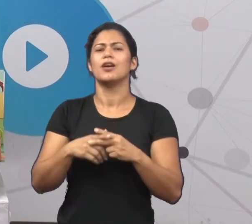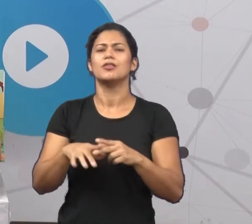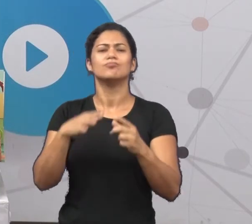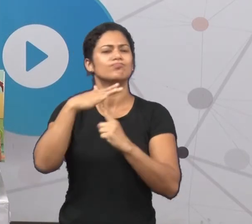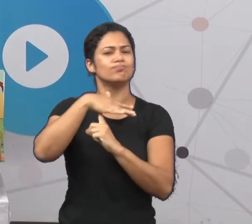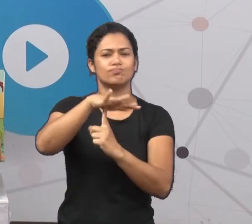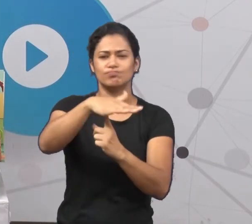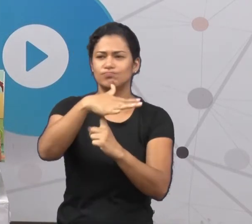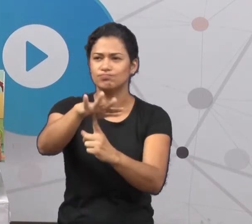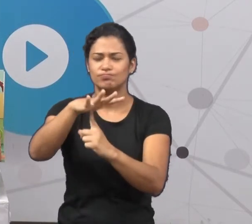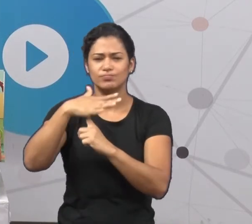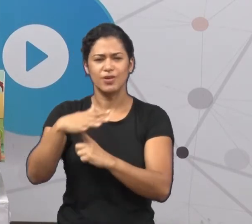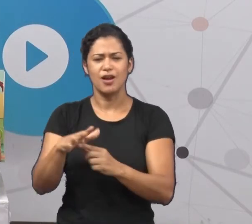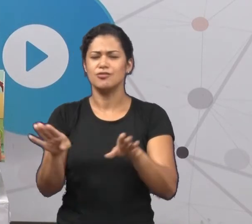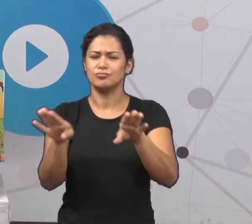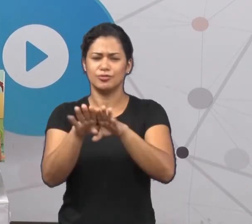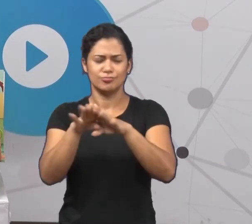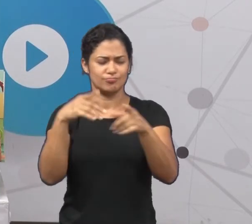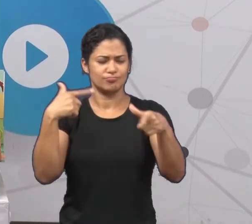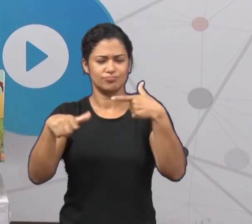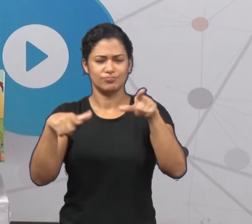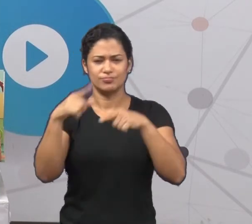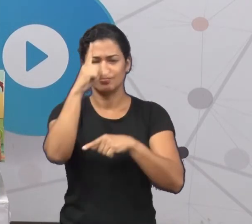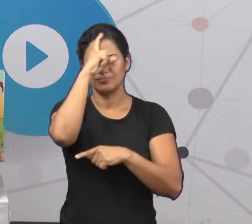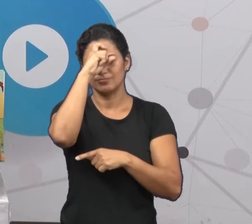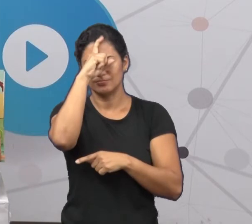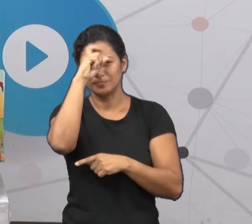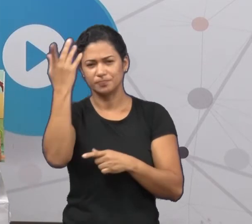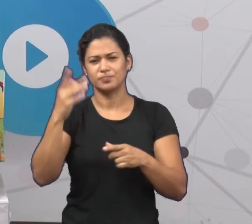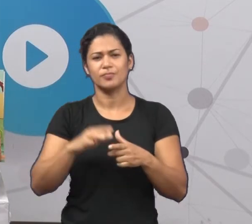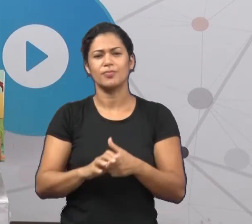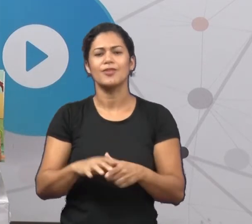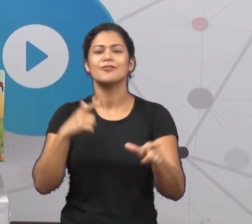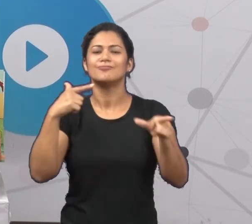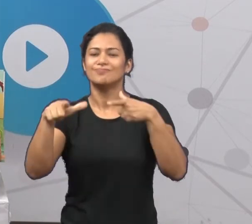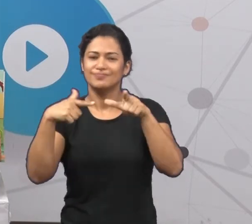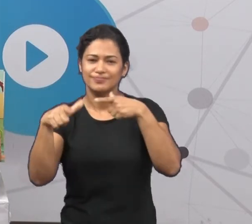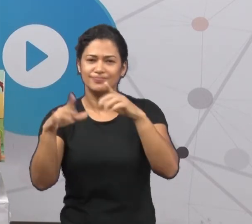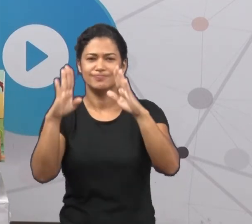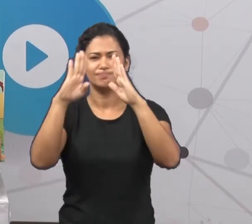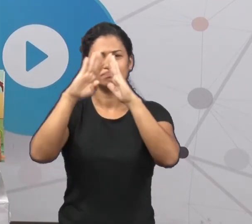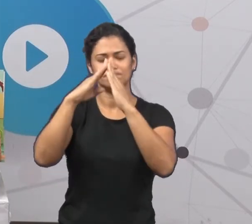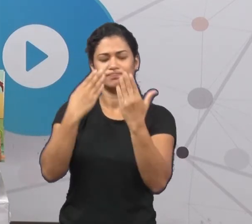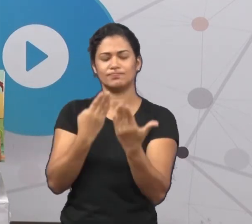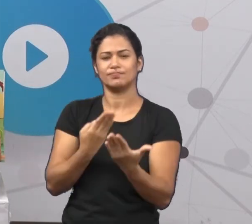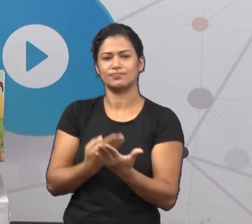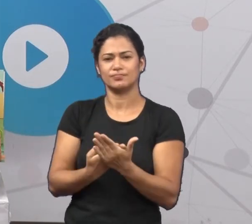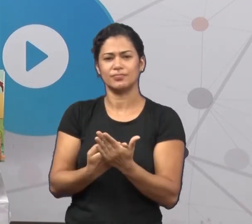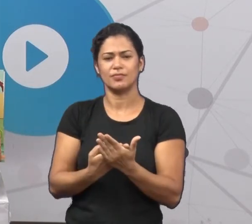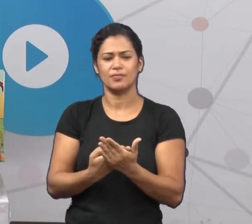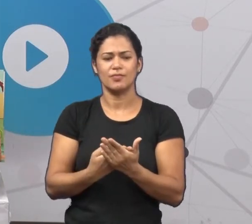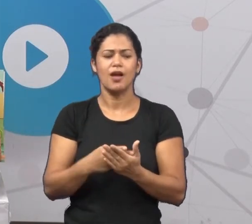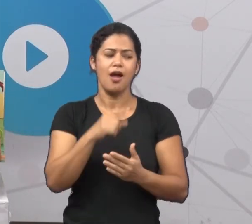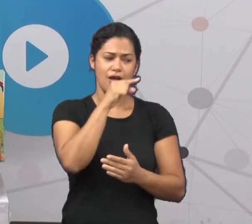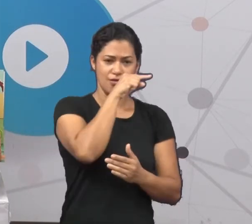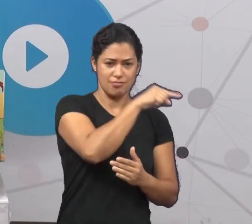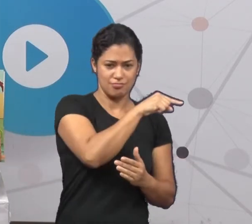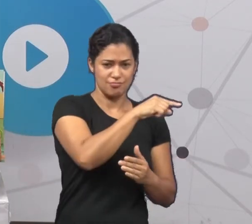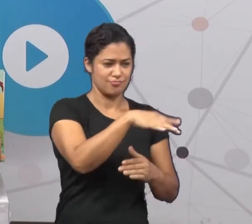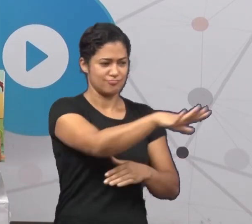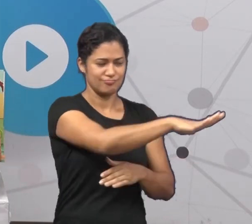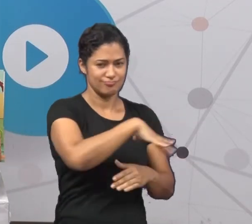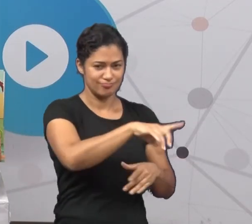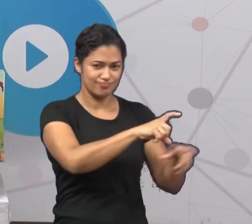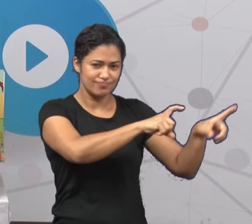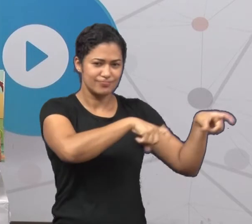livres, trabalham em hospitais, trabalham em escola. Na zona rural, as pessoas também trabalham em escola,